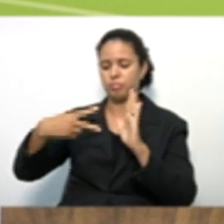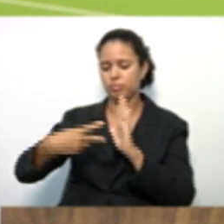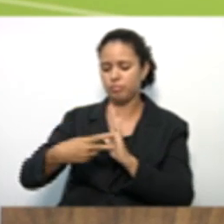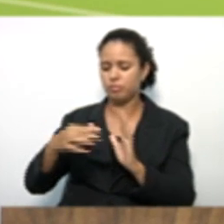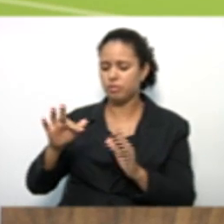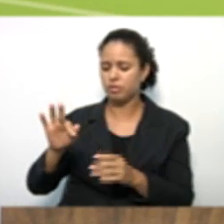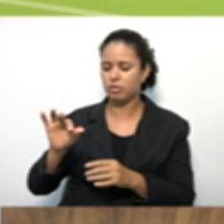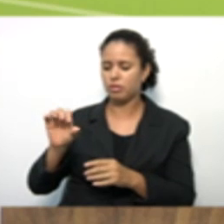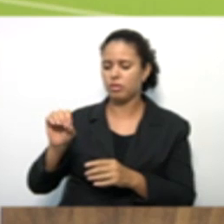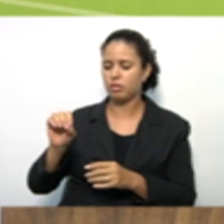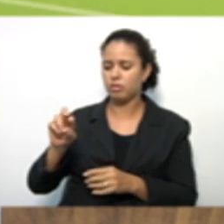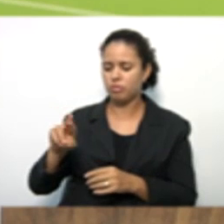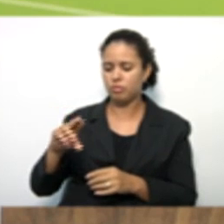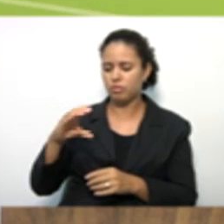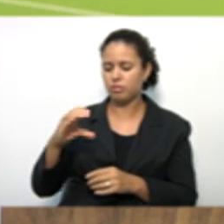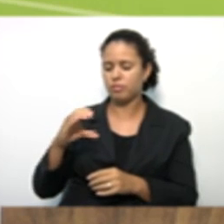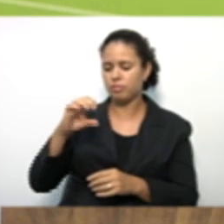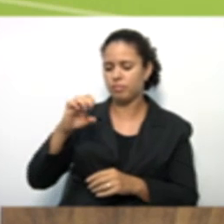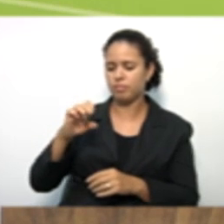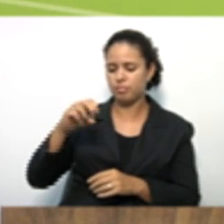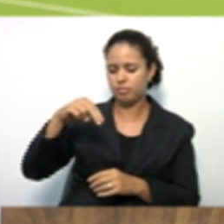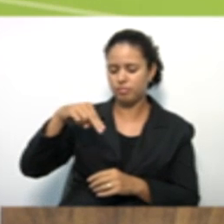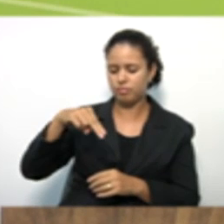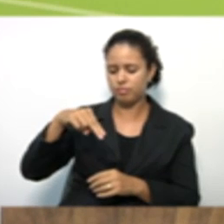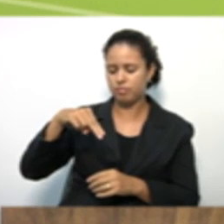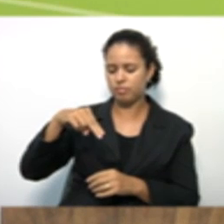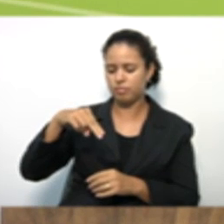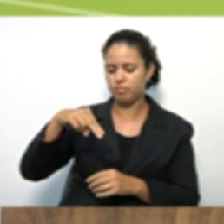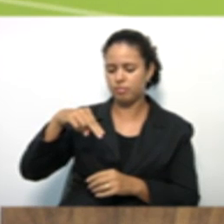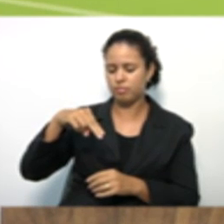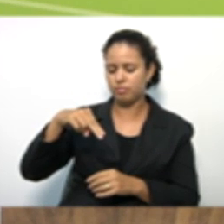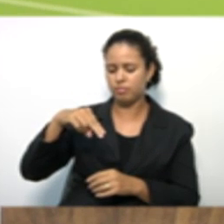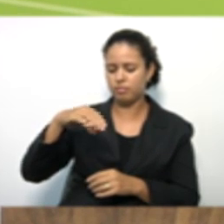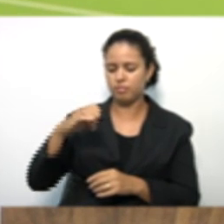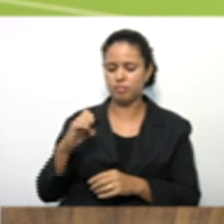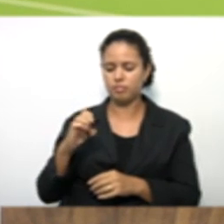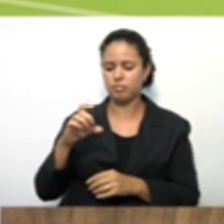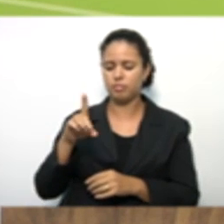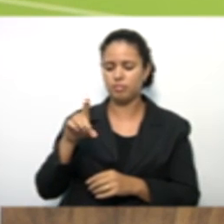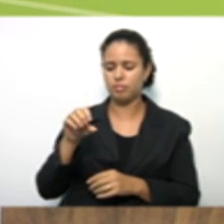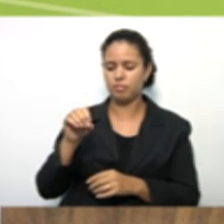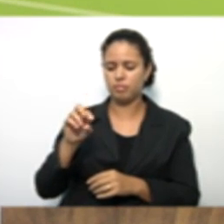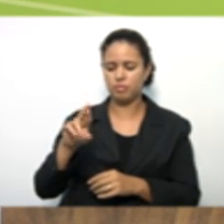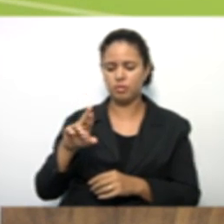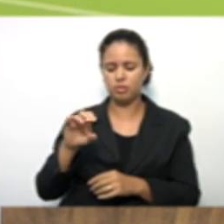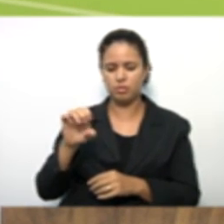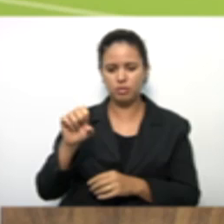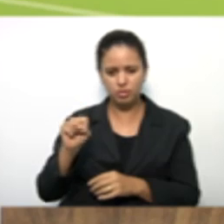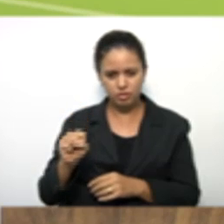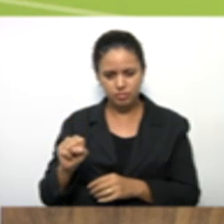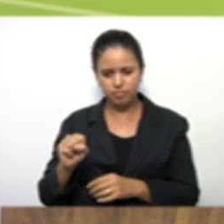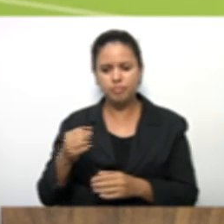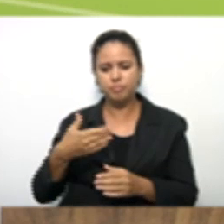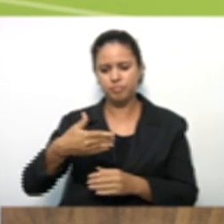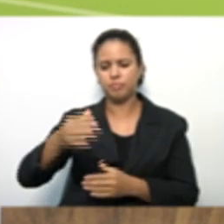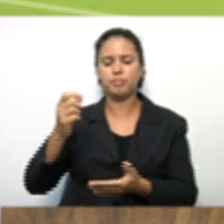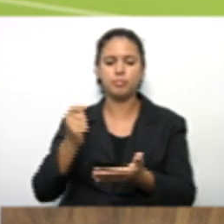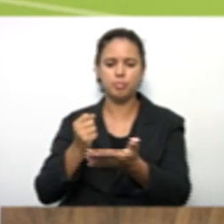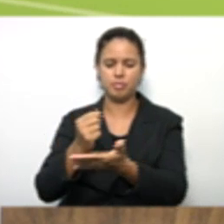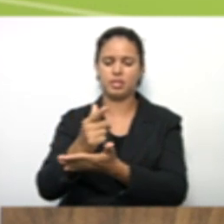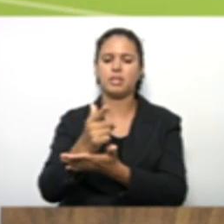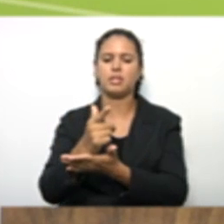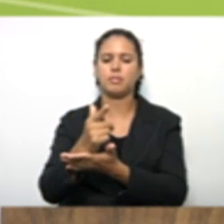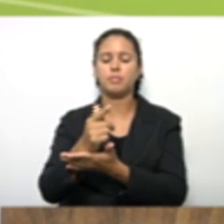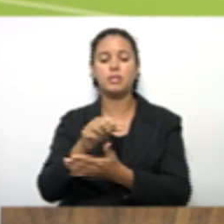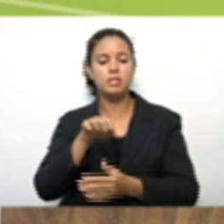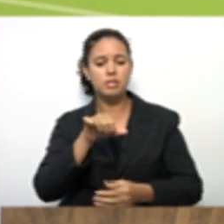pagar. Lembra que eu falei que os valores são forma quantitativa? O fornecedor a pagar é o quê? Se o valor é a